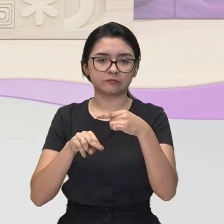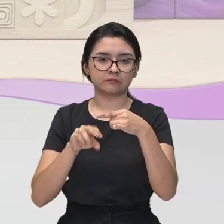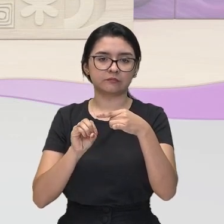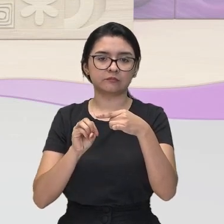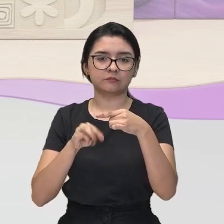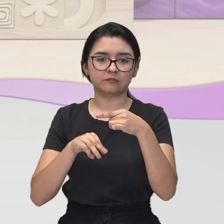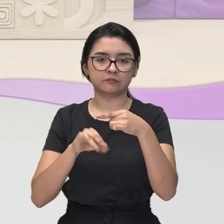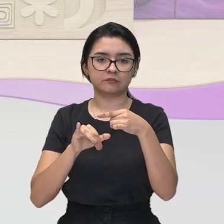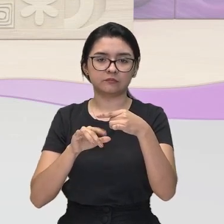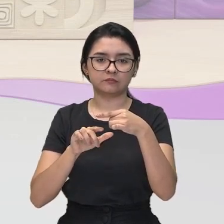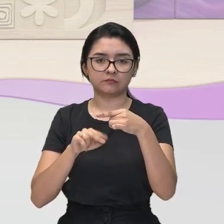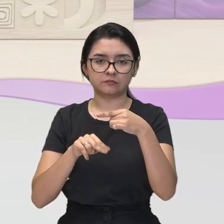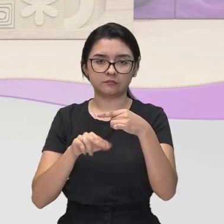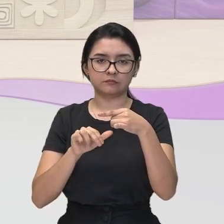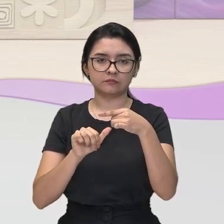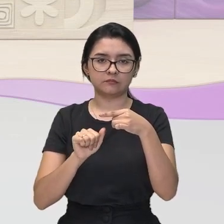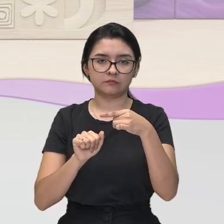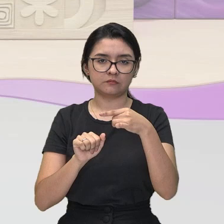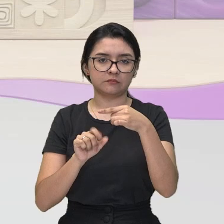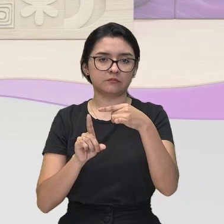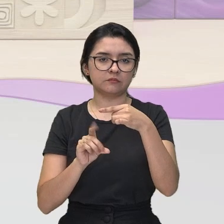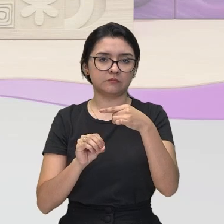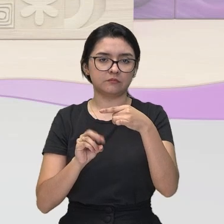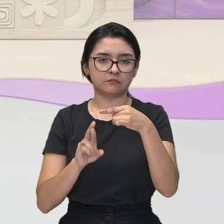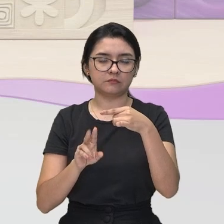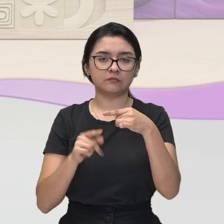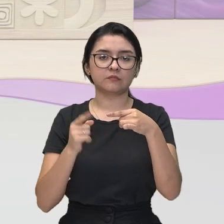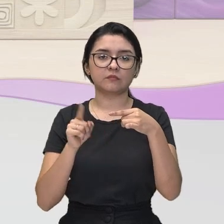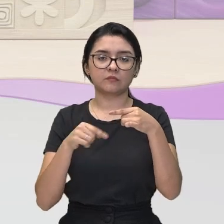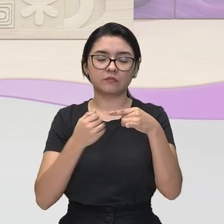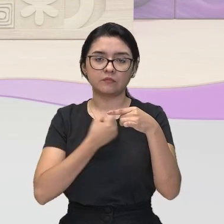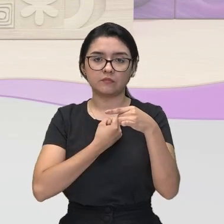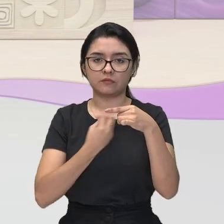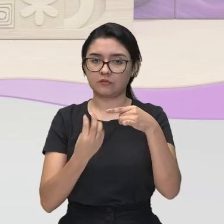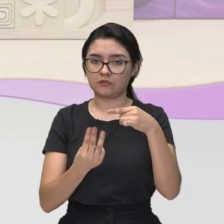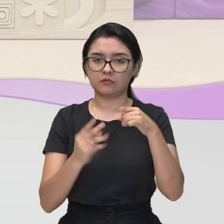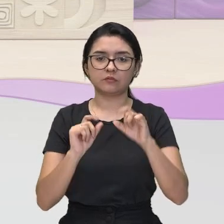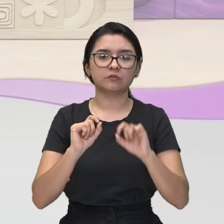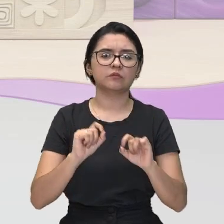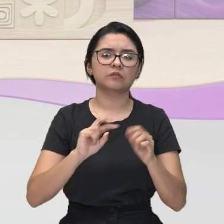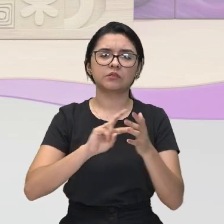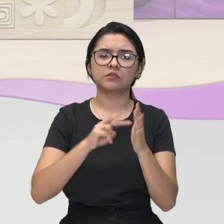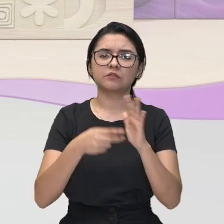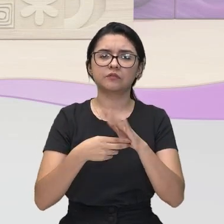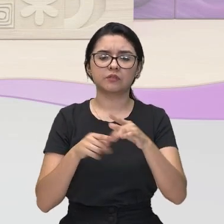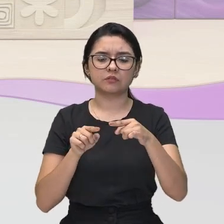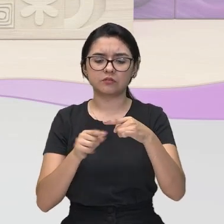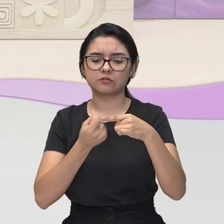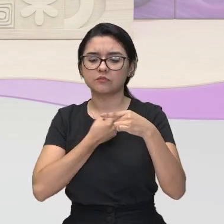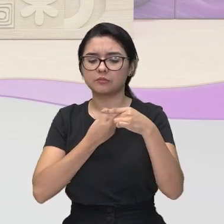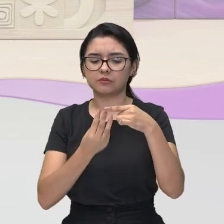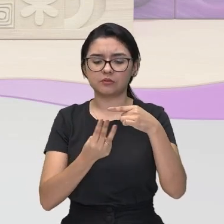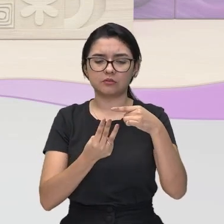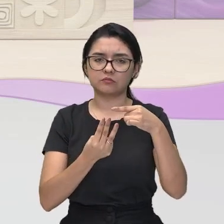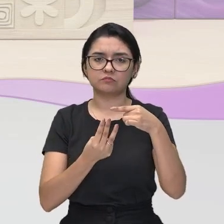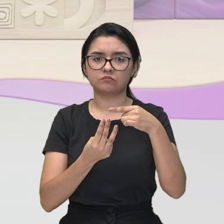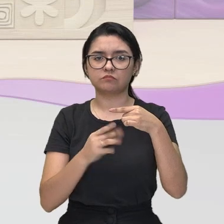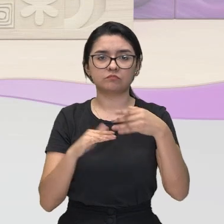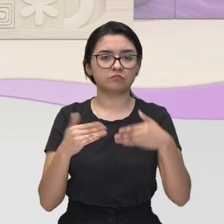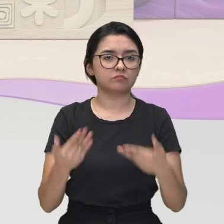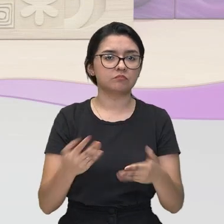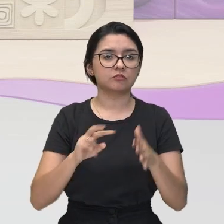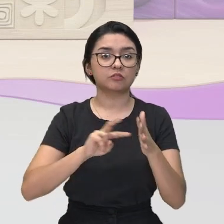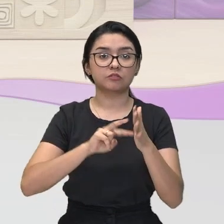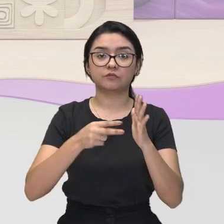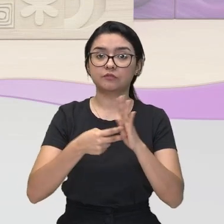denominador. No nosso exemplo, é o número 3, tá bom? E o que que quer dizer? Qual é o significado do número 3? Pessoal, o